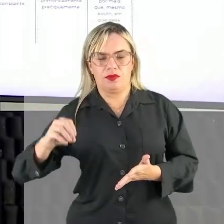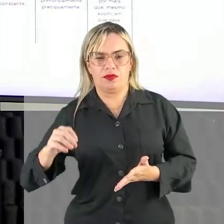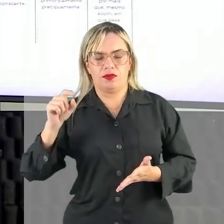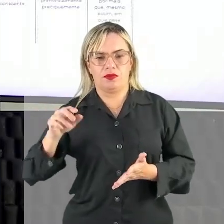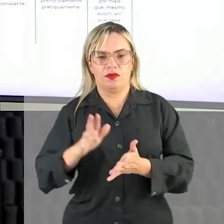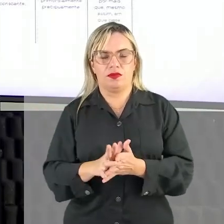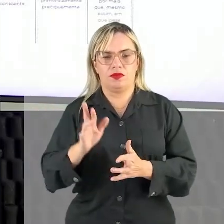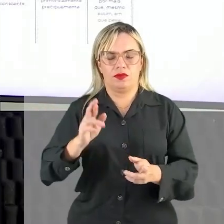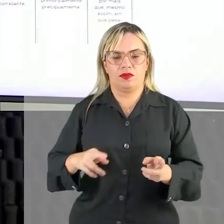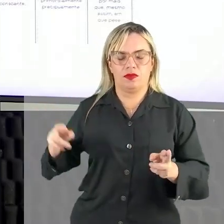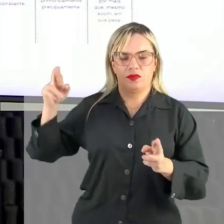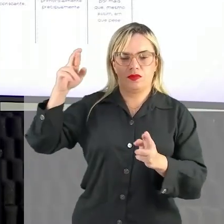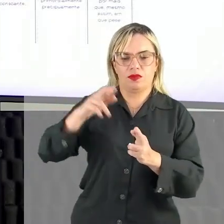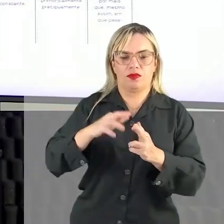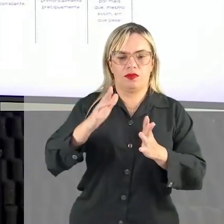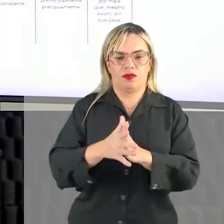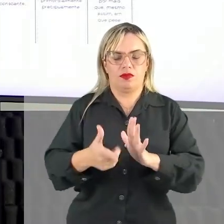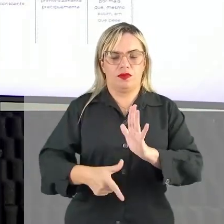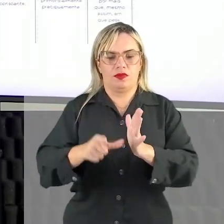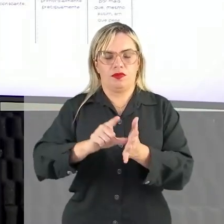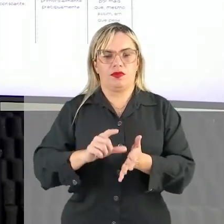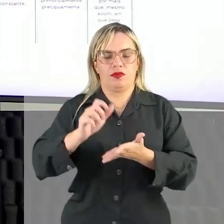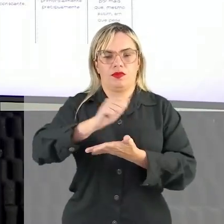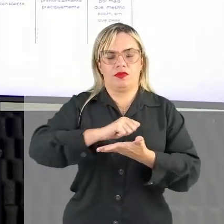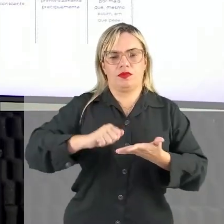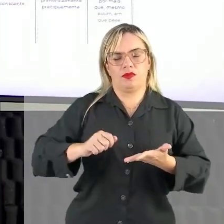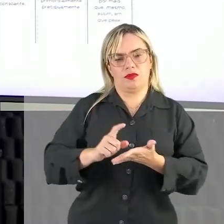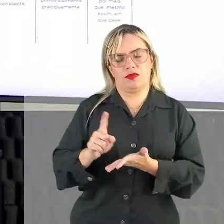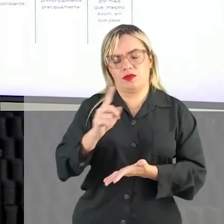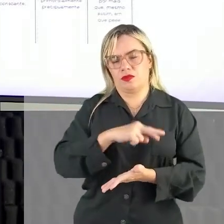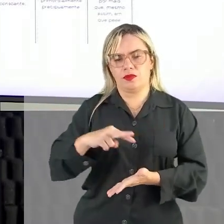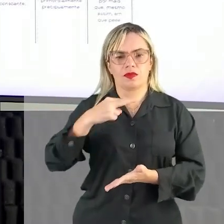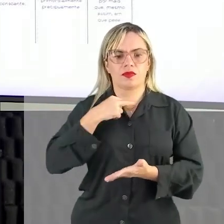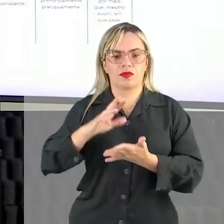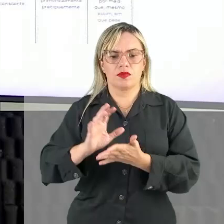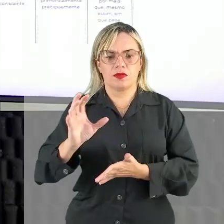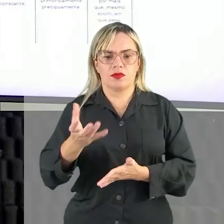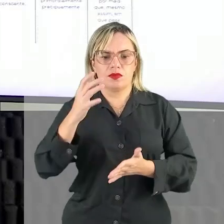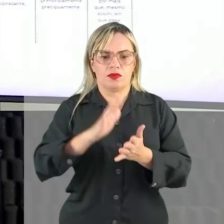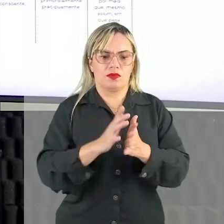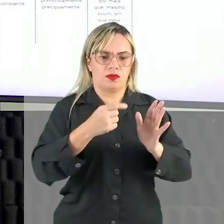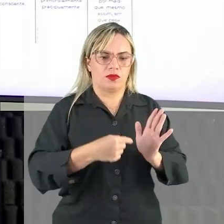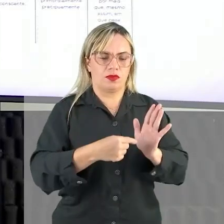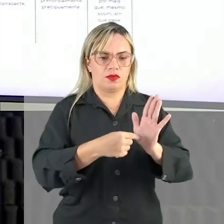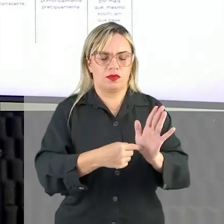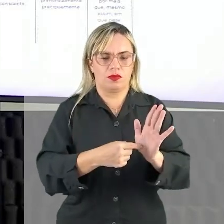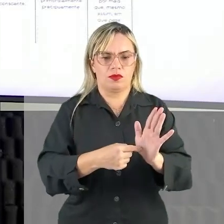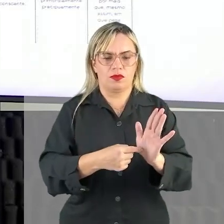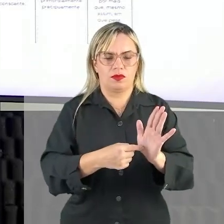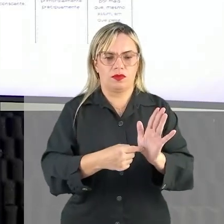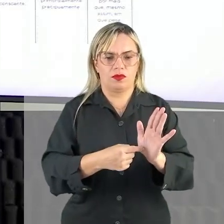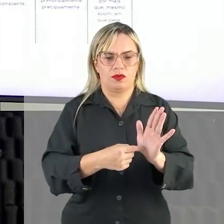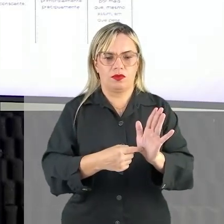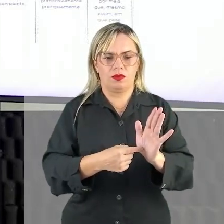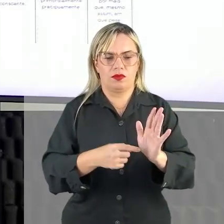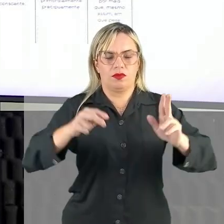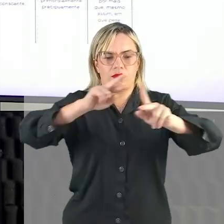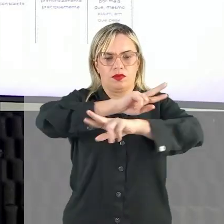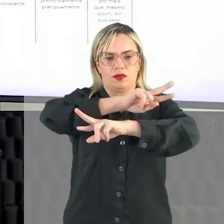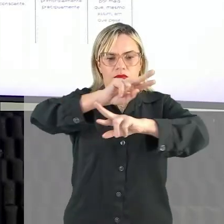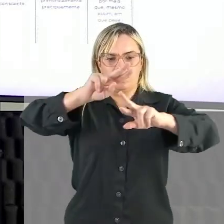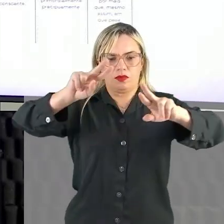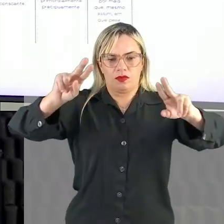referência ao que você disse anteriormente isso não deve acontecer aqui a gente traz para vocês uma porção de